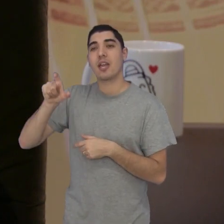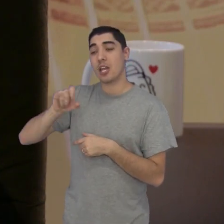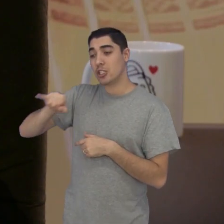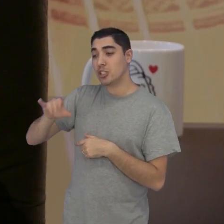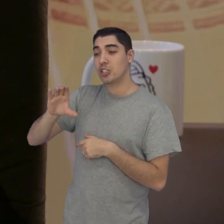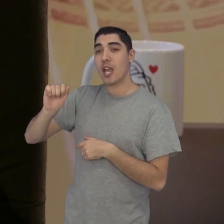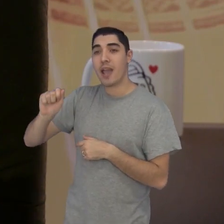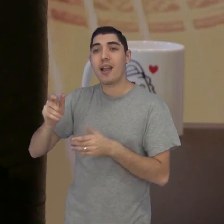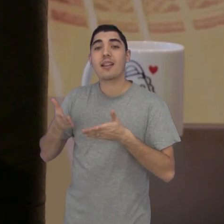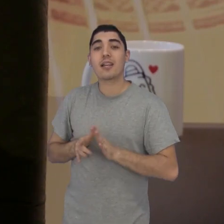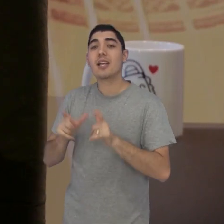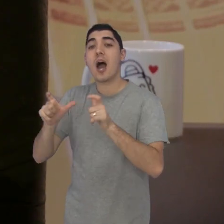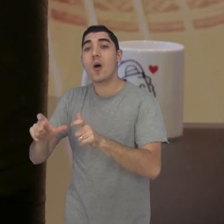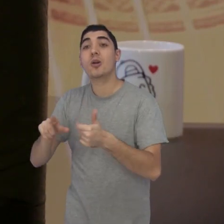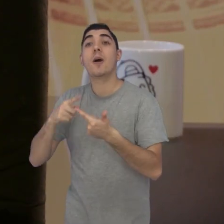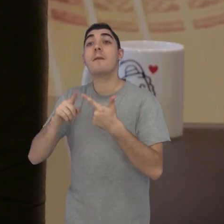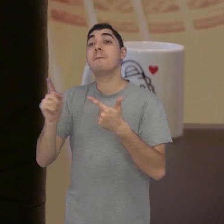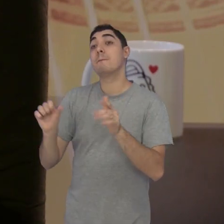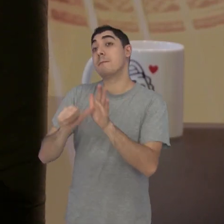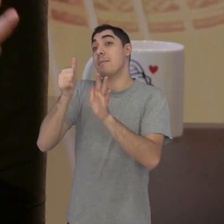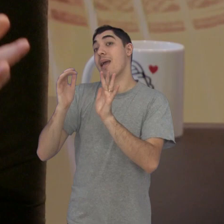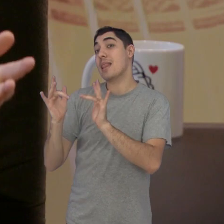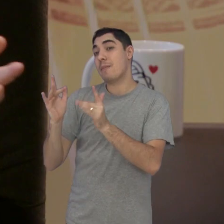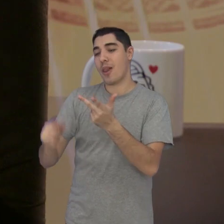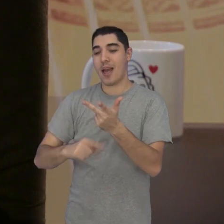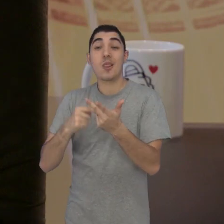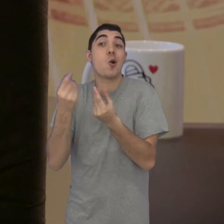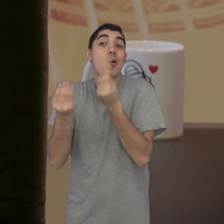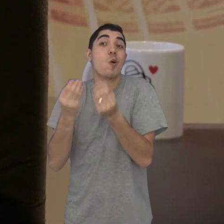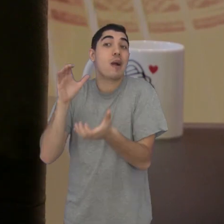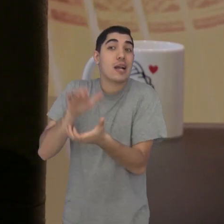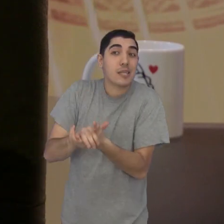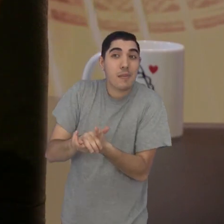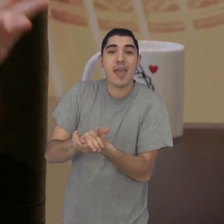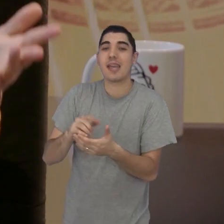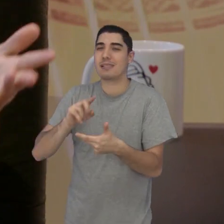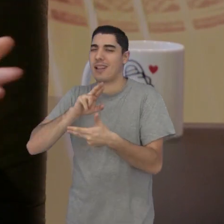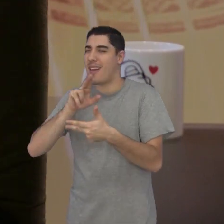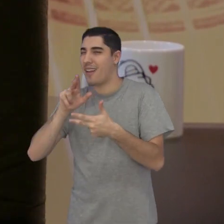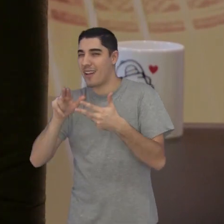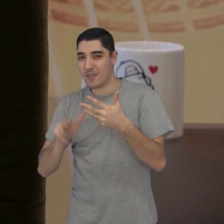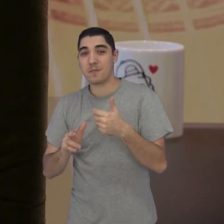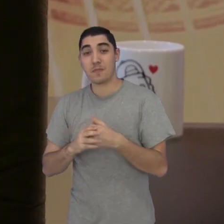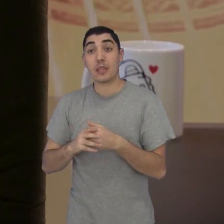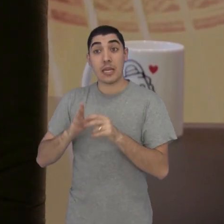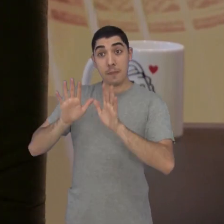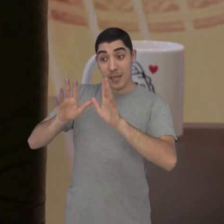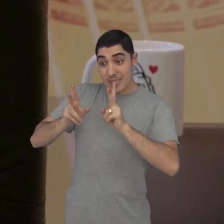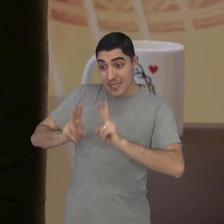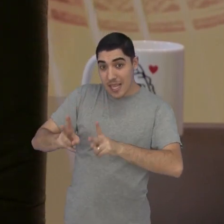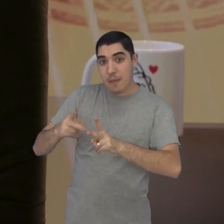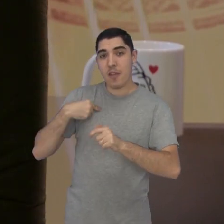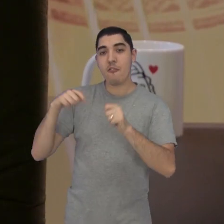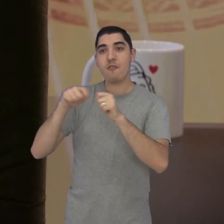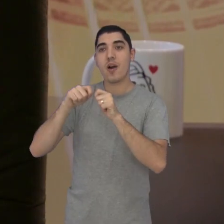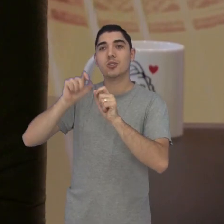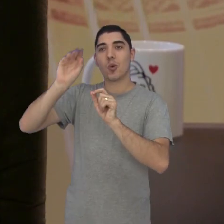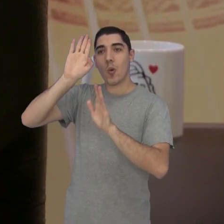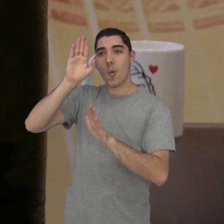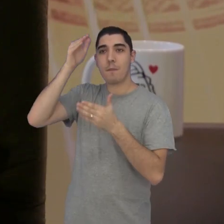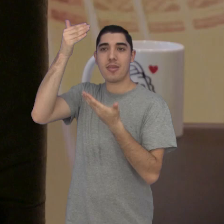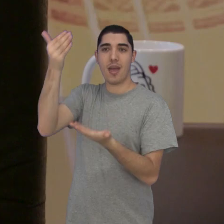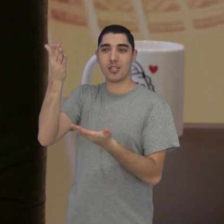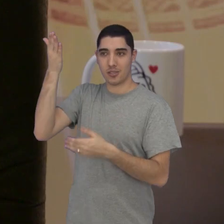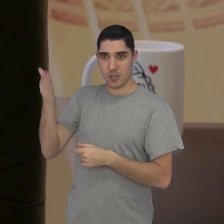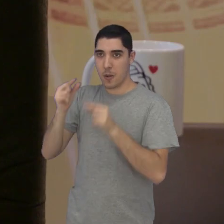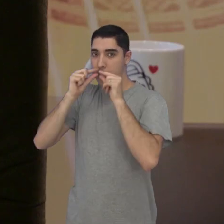é onde o Jeca nasceu, a primeira namorada, como é que foi o casamento. E sempre em determinado momento eu faço